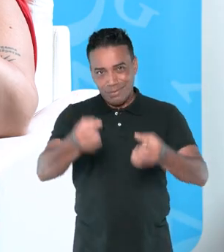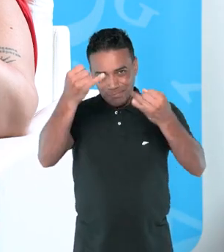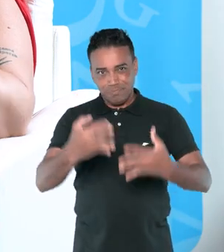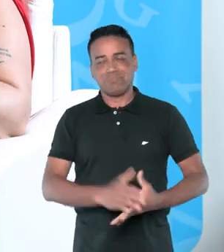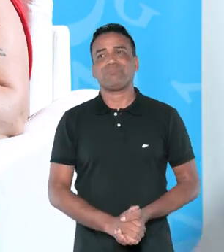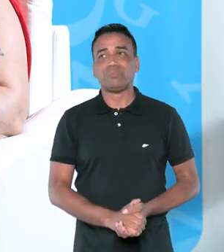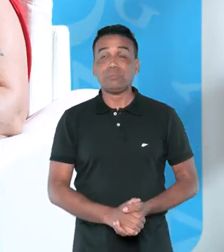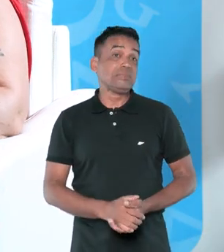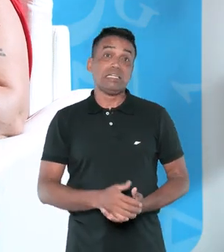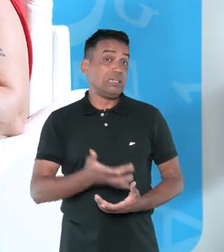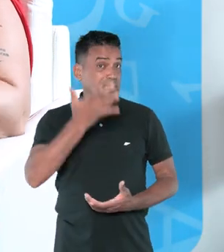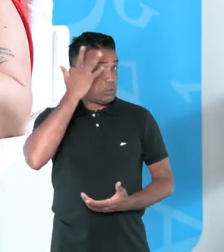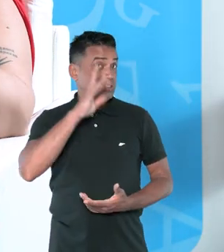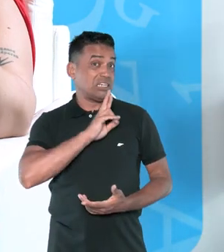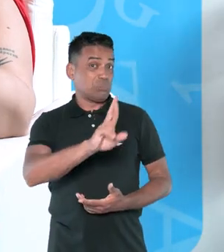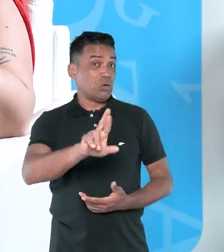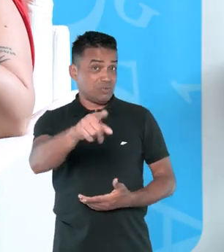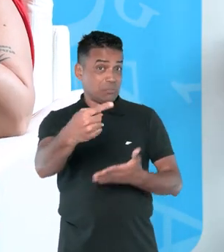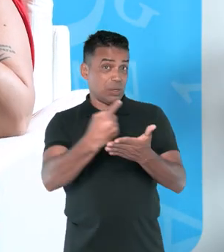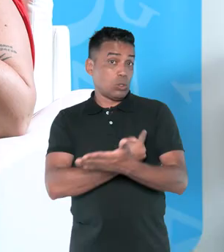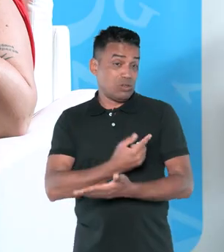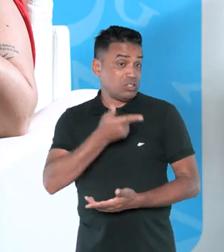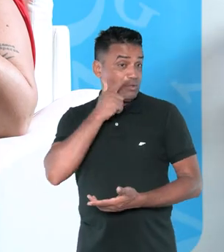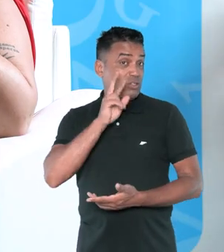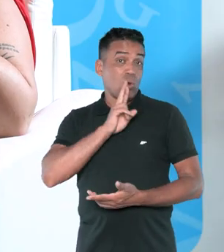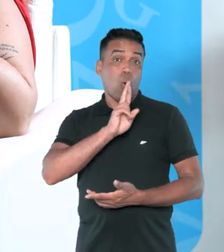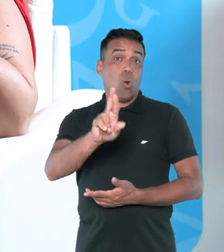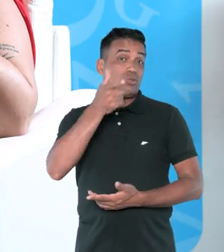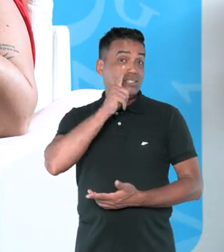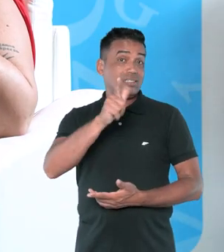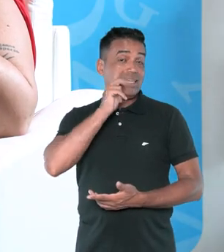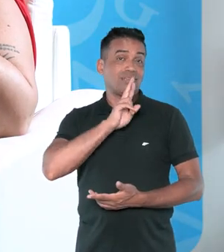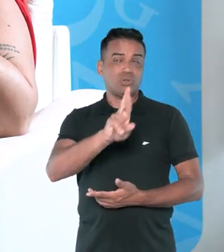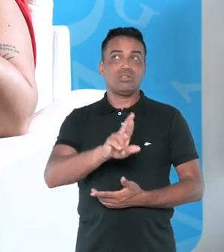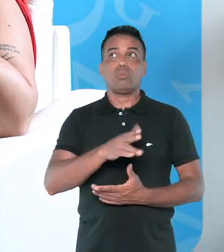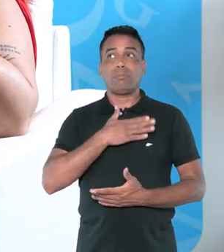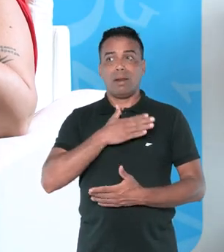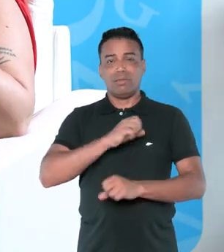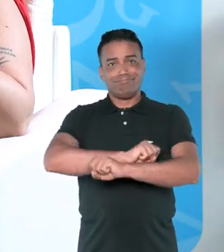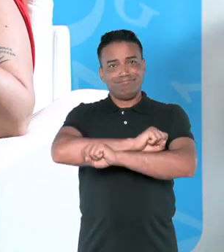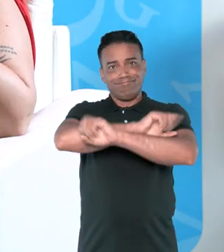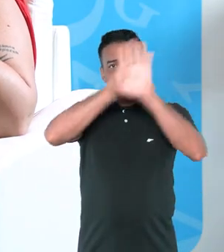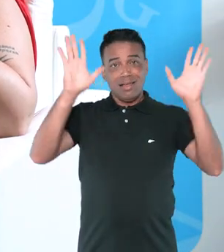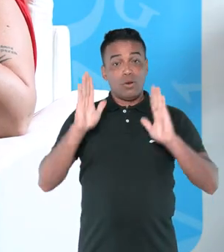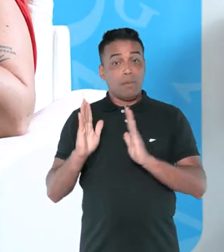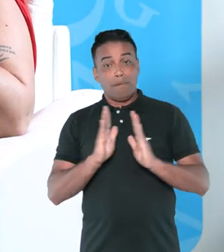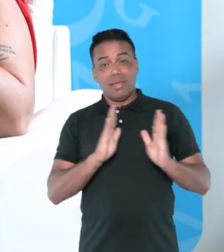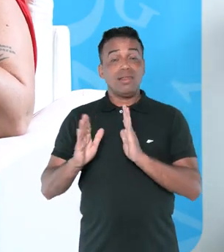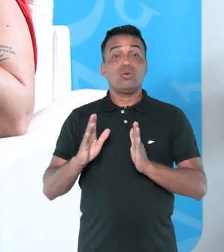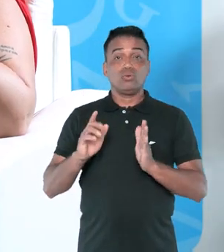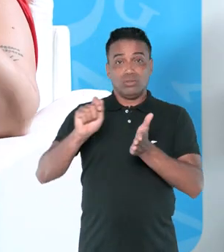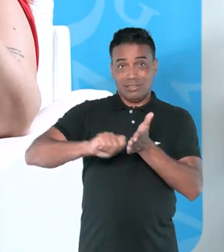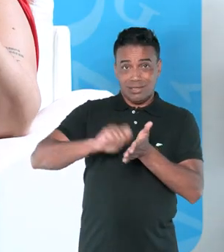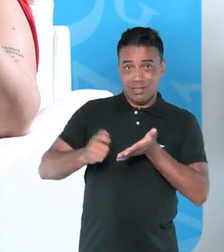não sei se eu vou responder o que você está perguntando, mas ficou muito claro para mim, nesse período da escrita do